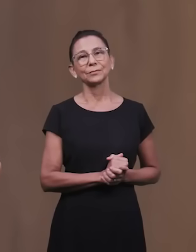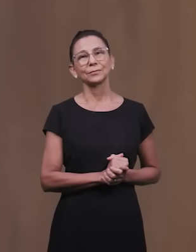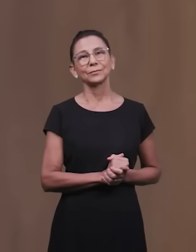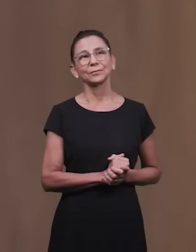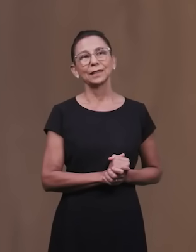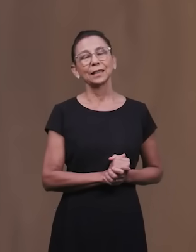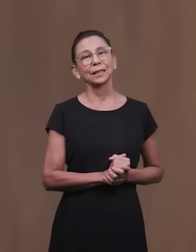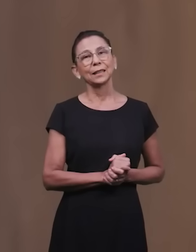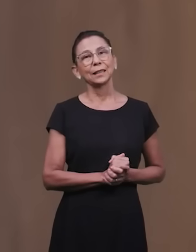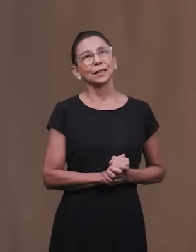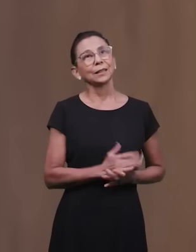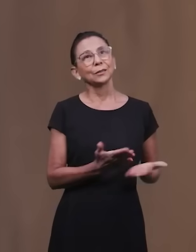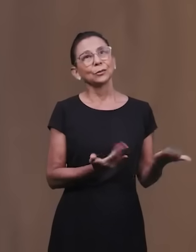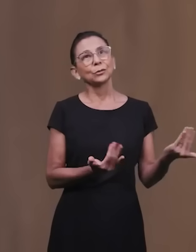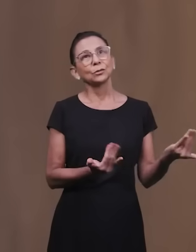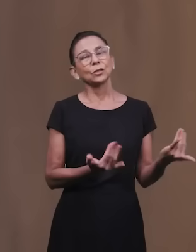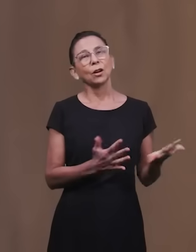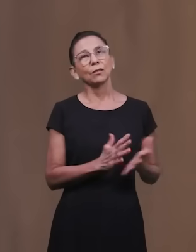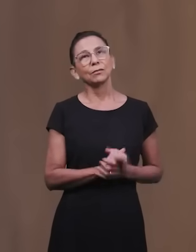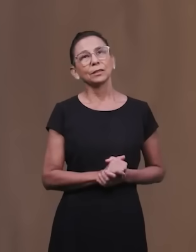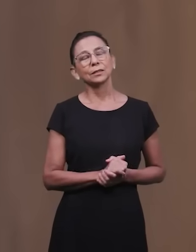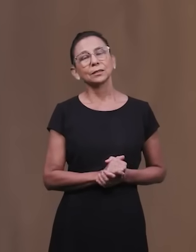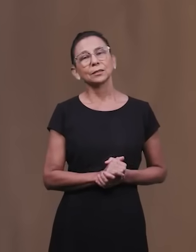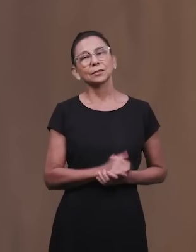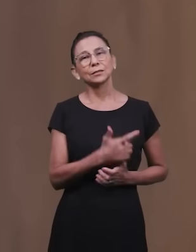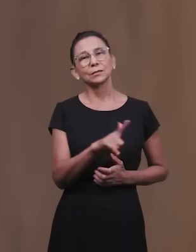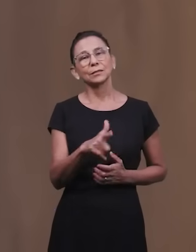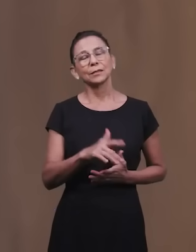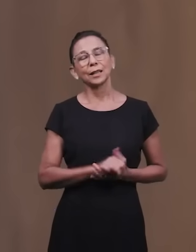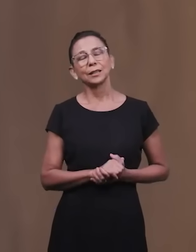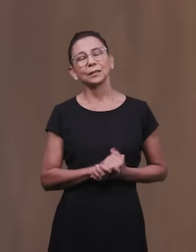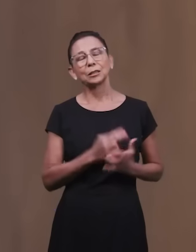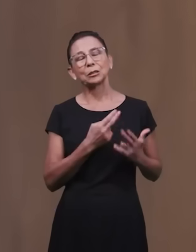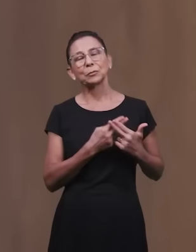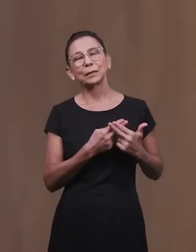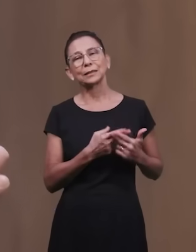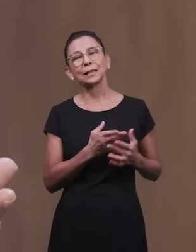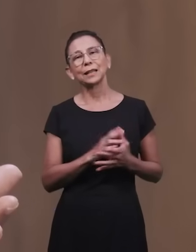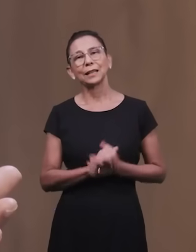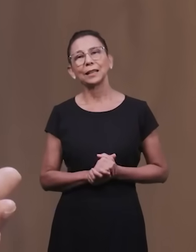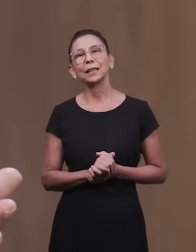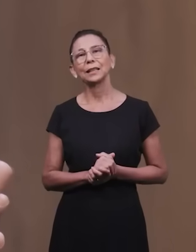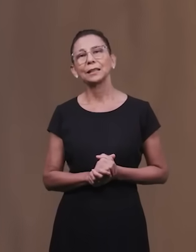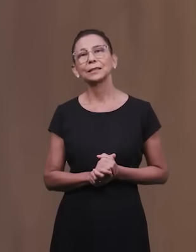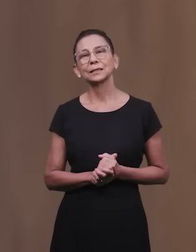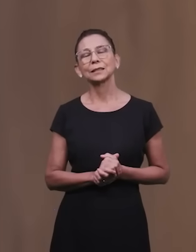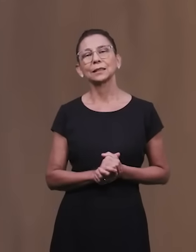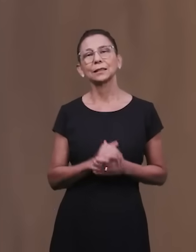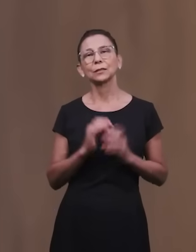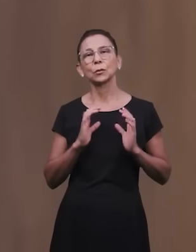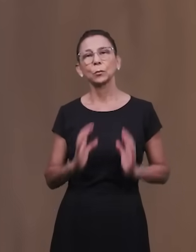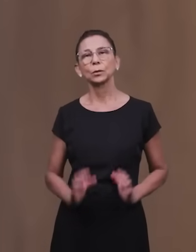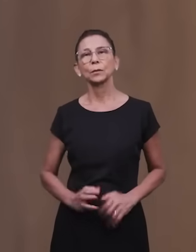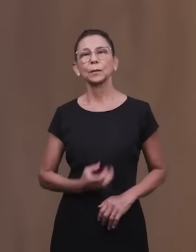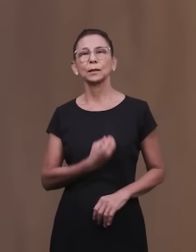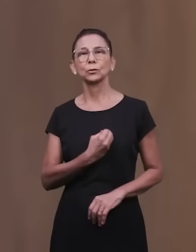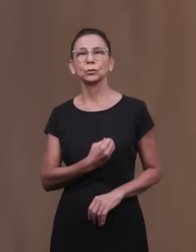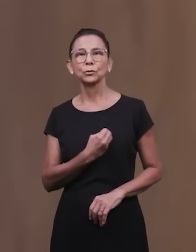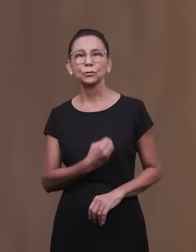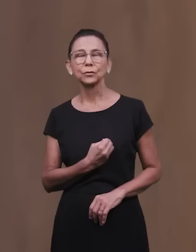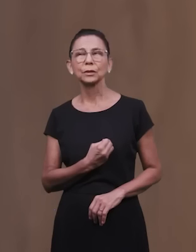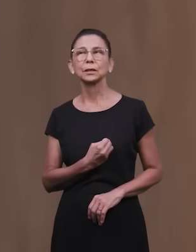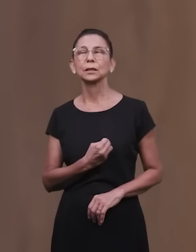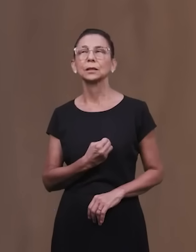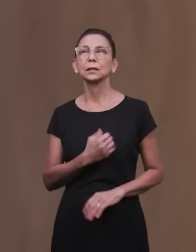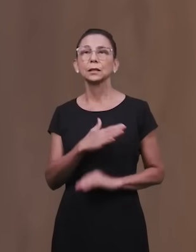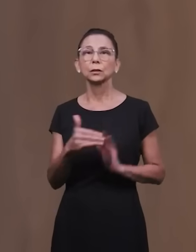claro. Foi se perdendo essa ideia com as novas tecnologias que nós temos, novos modos de viver.